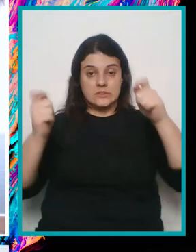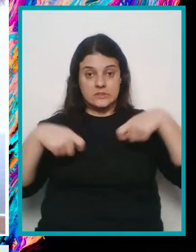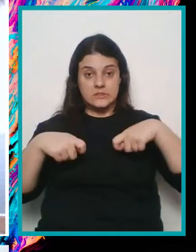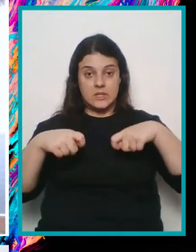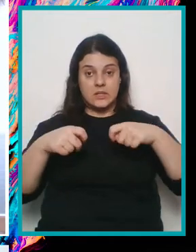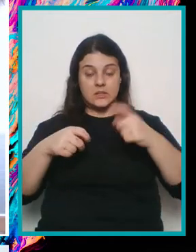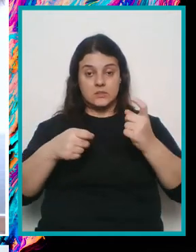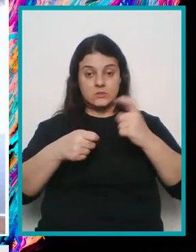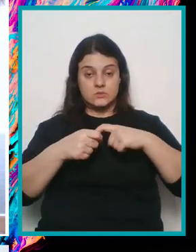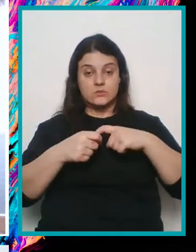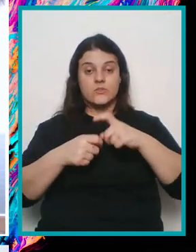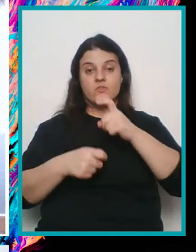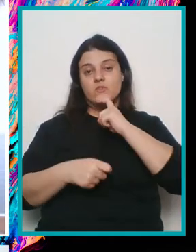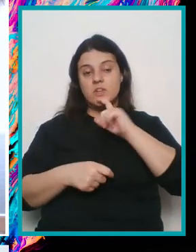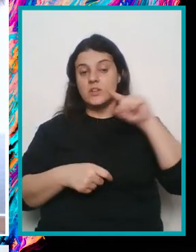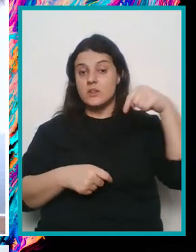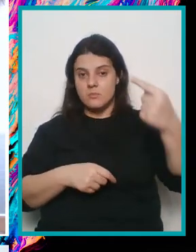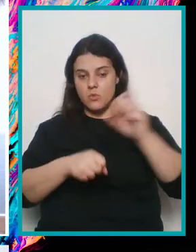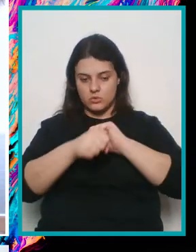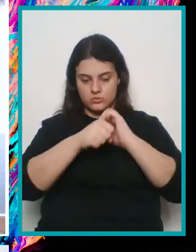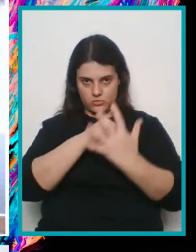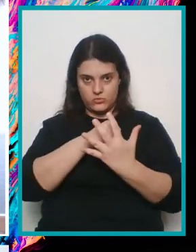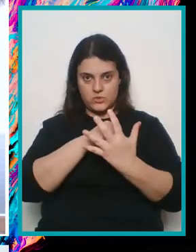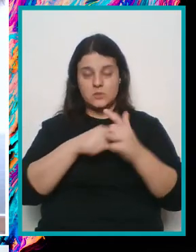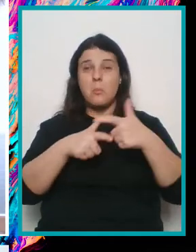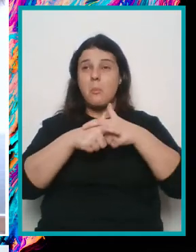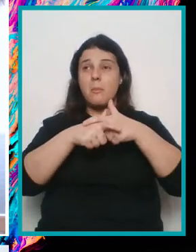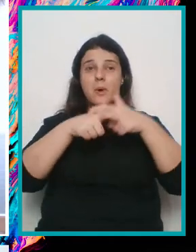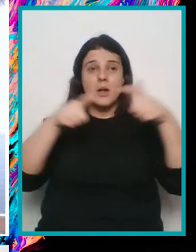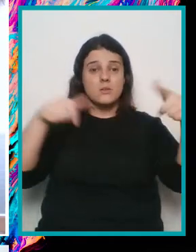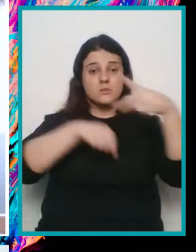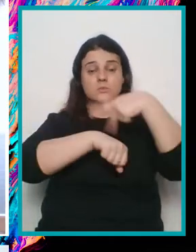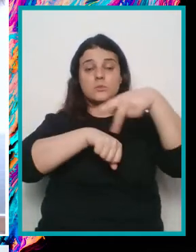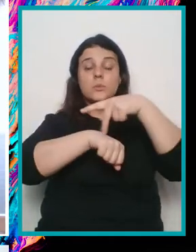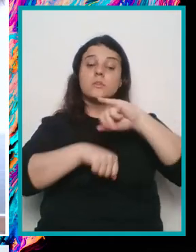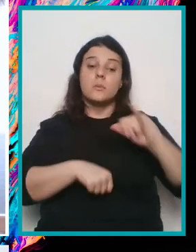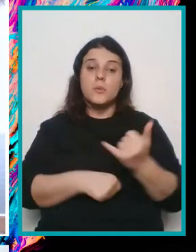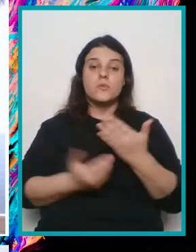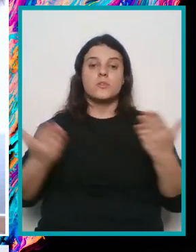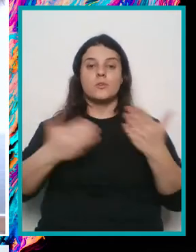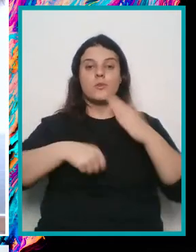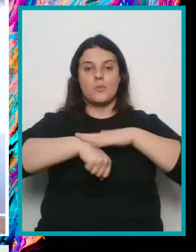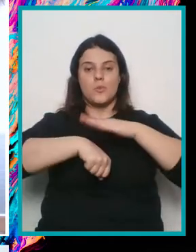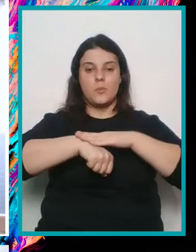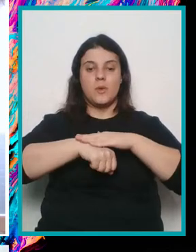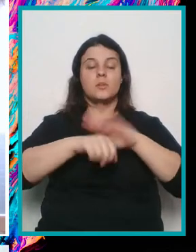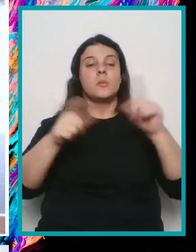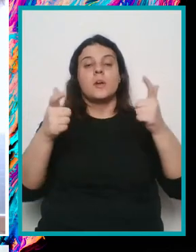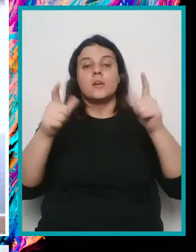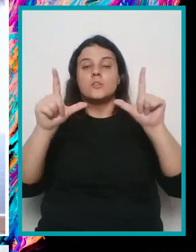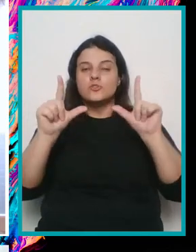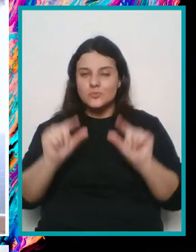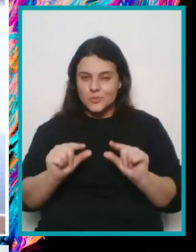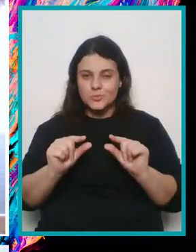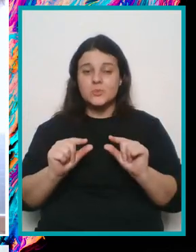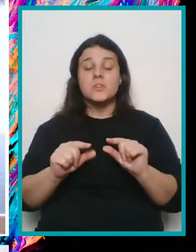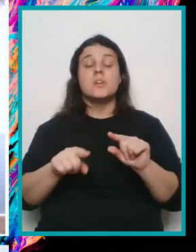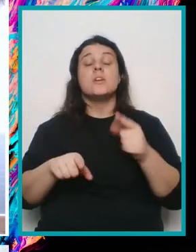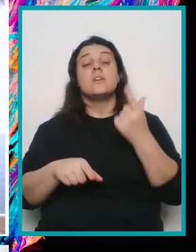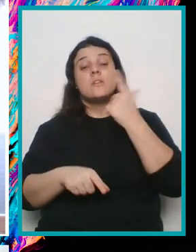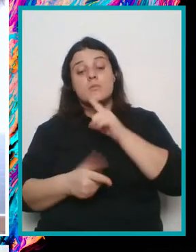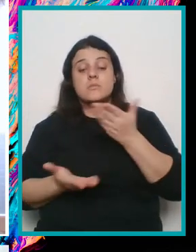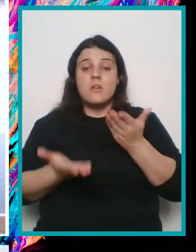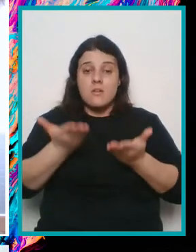um pouco a quantidade de emissão com a quantidade de sequestro. A situação do Brasil é um pouco diferente, né? Já que a nossa maior quantidade